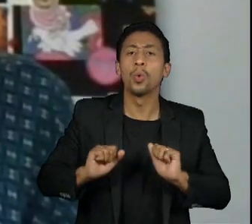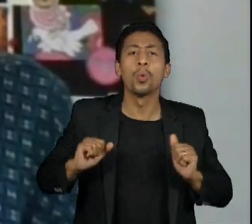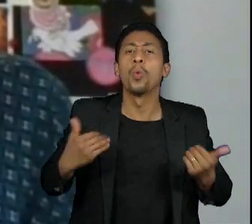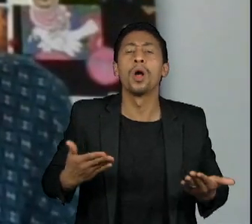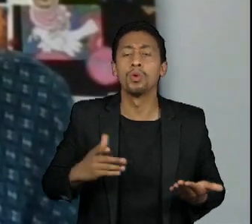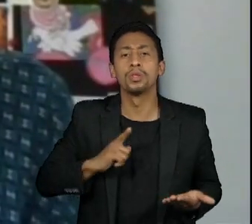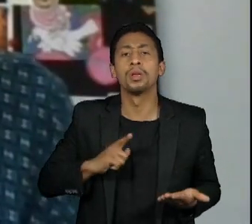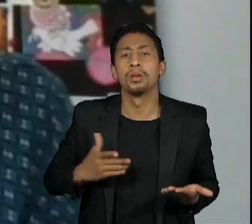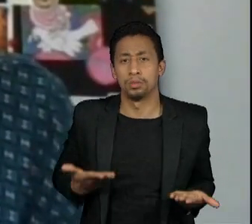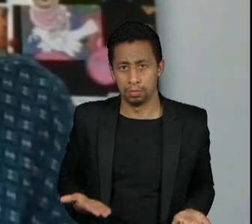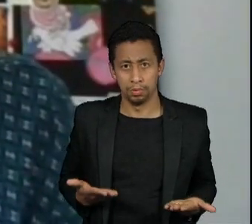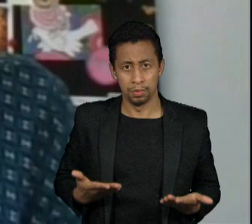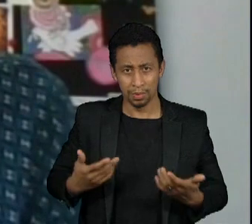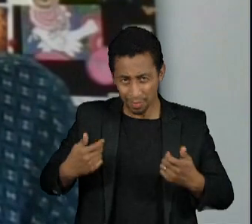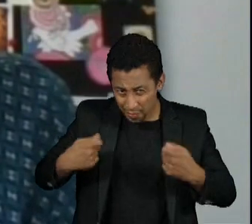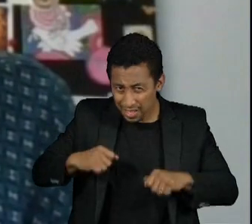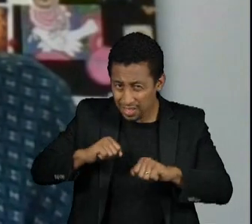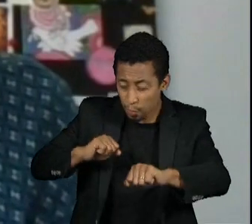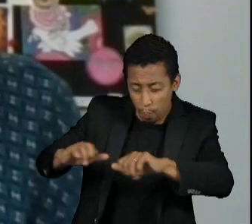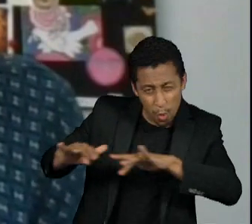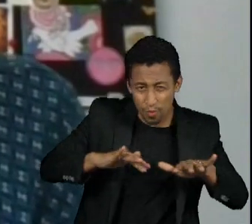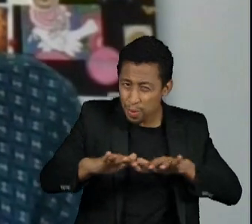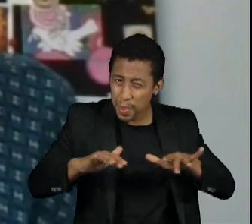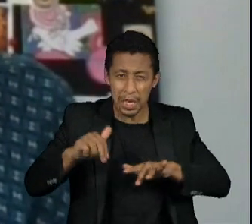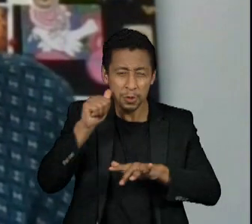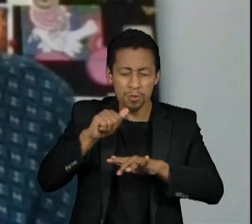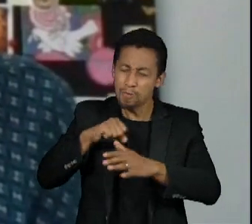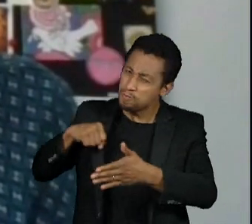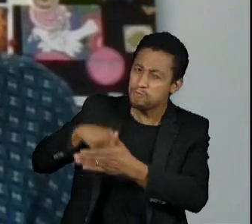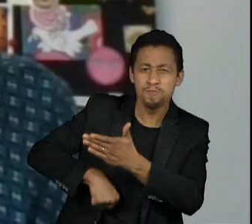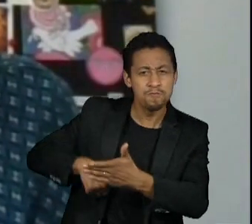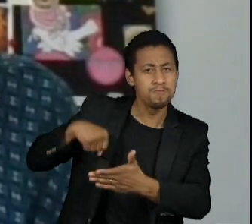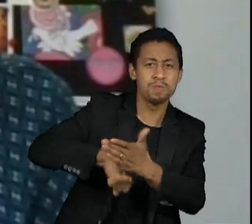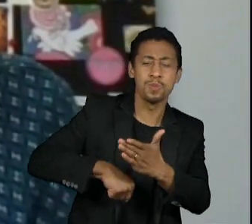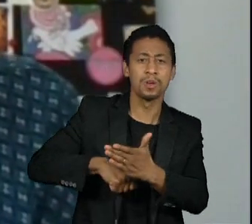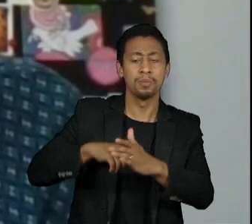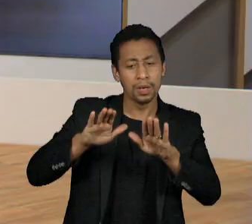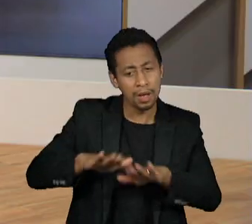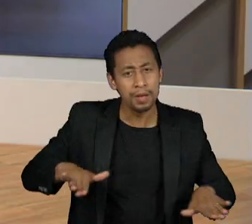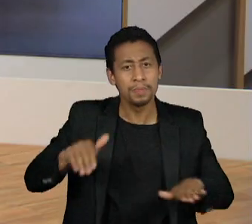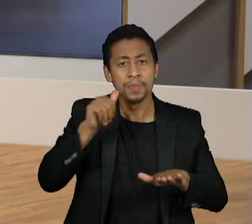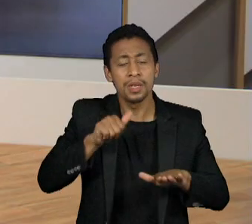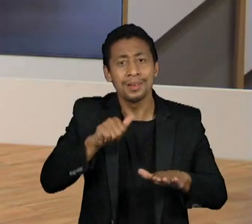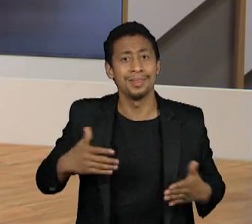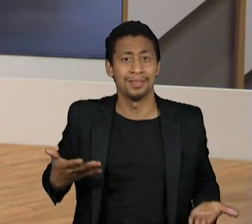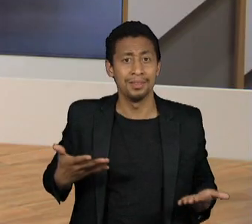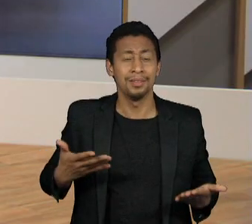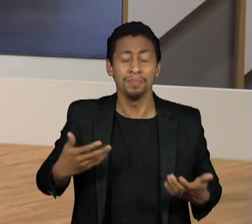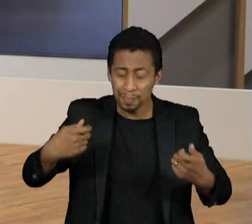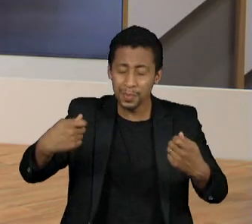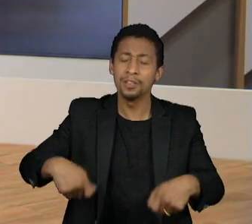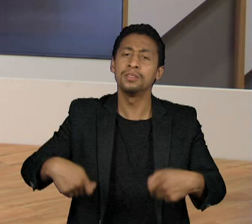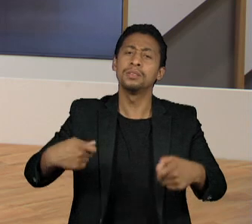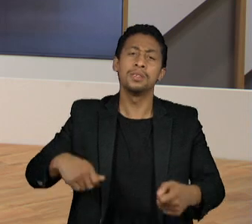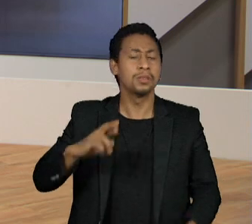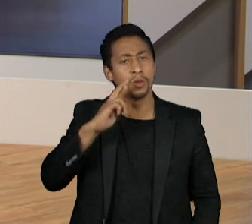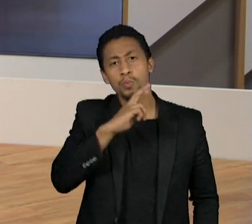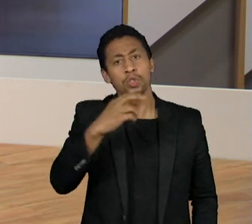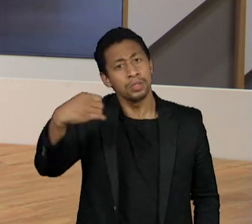ainda precisa desse movimento mundial para lutar pelos direitos das meninas? E a resposta ainda é sim, ainda há muito o que